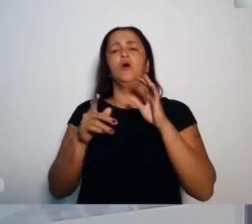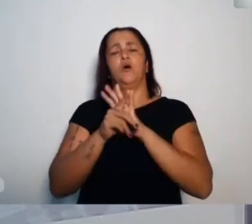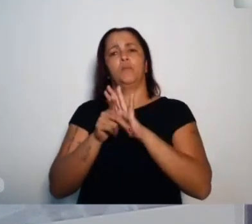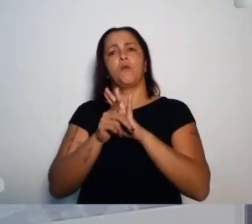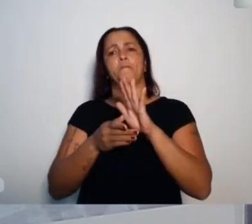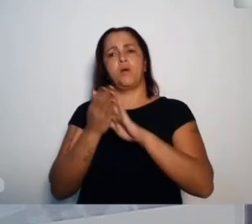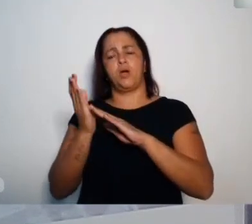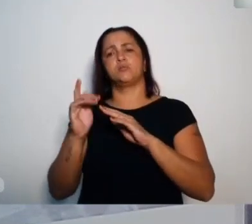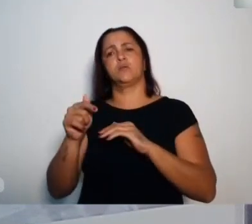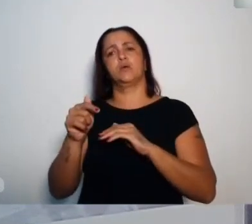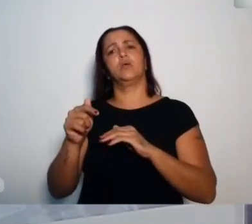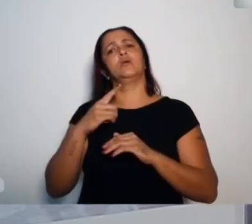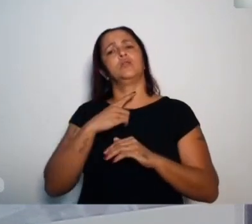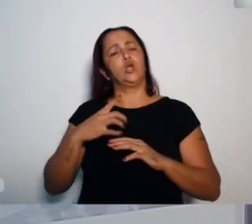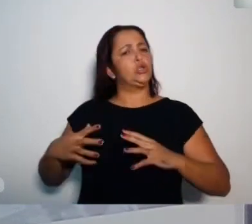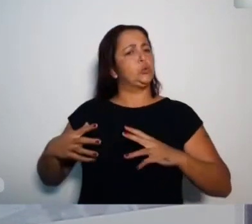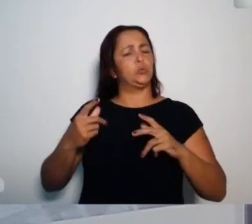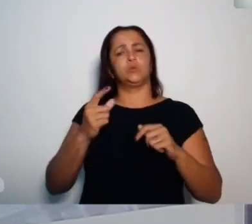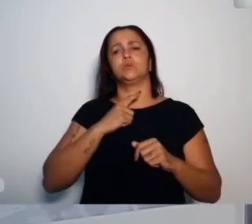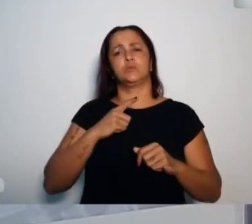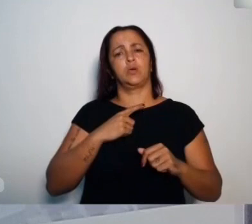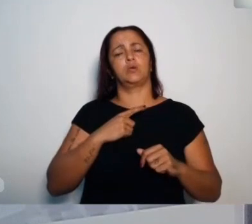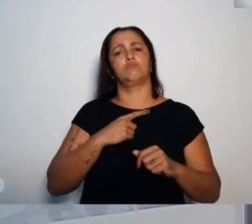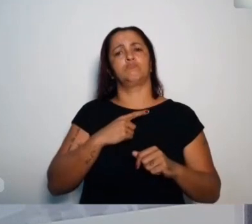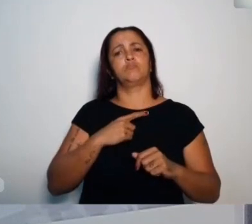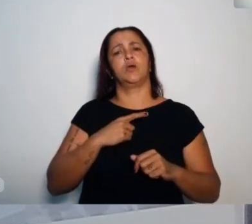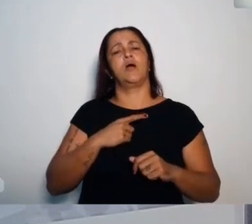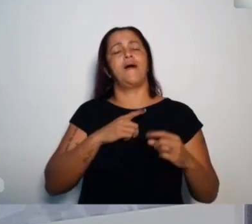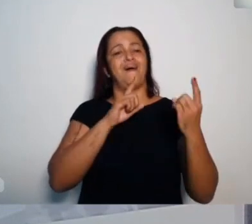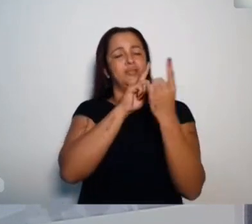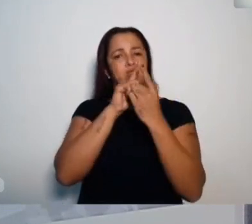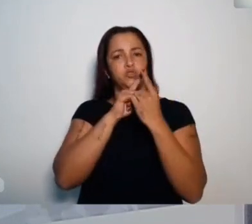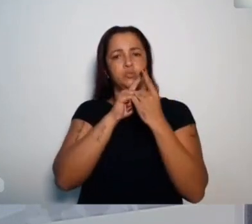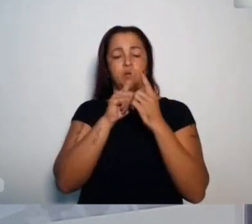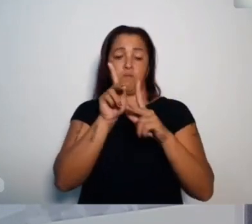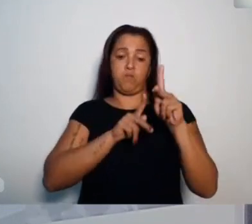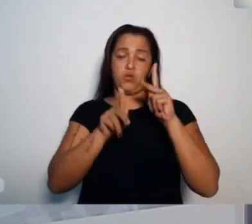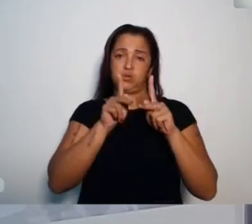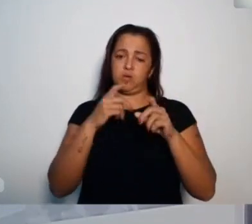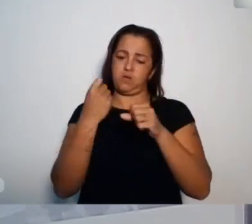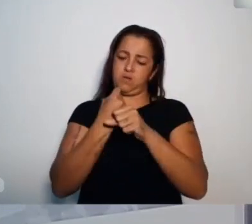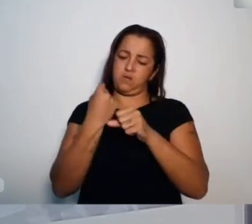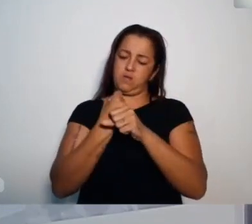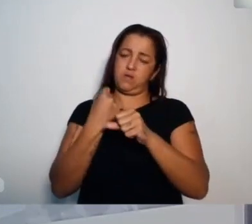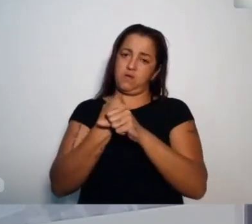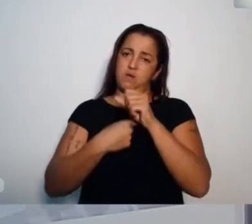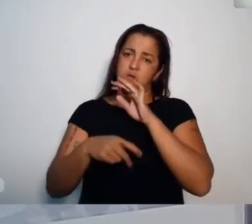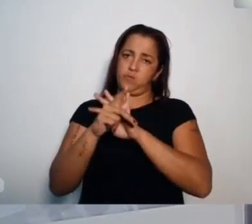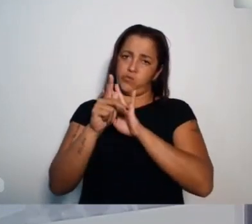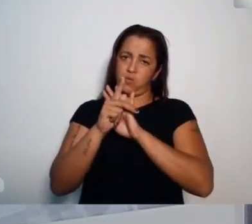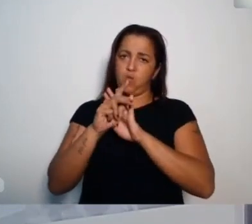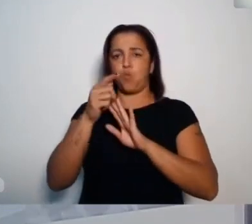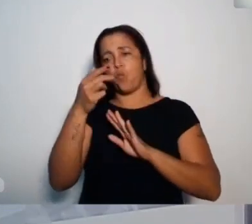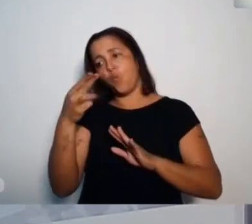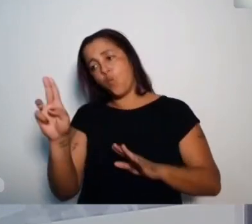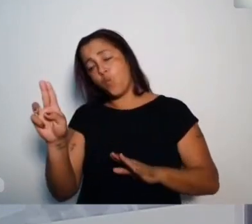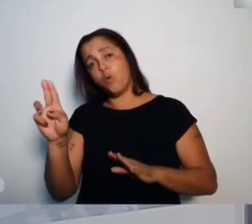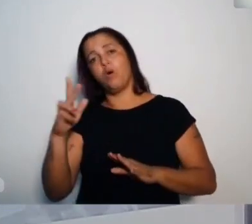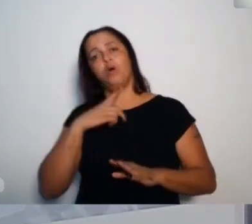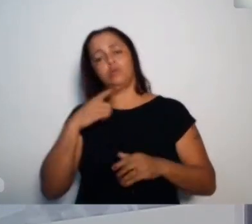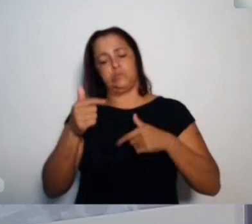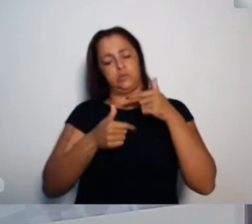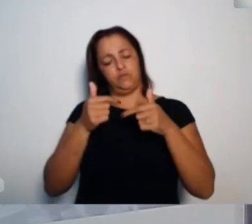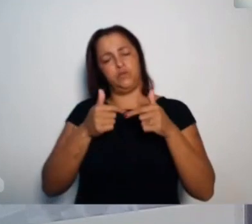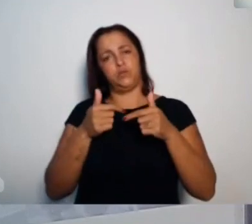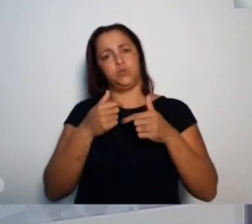são destinados a atender a população, né, seja em obras, de construção em obras, ou serviços que são prestados